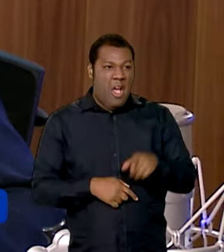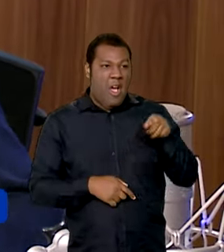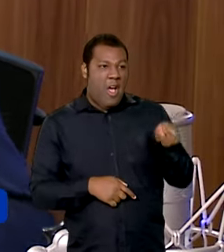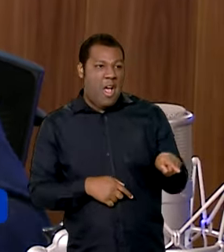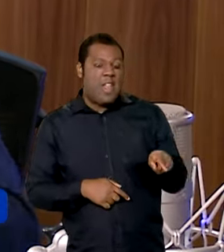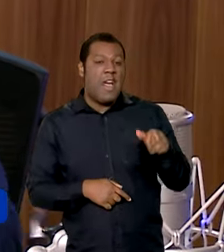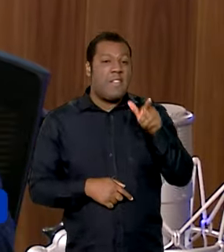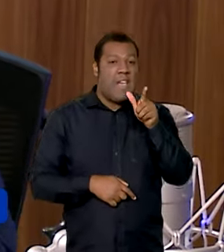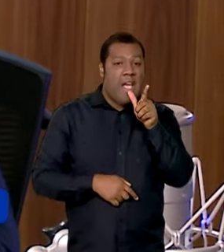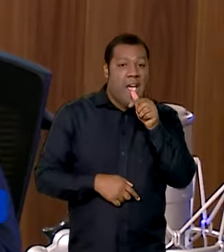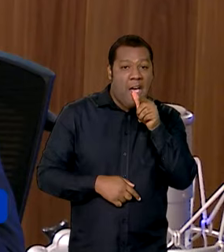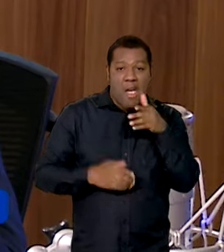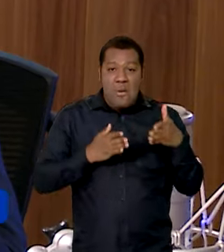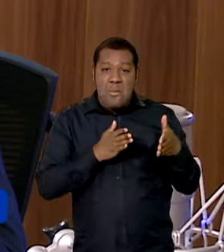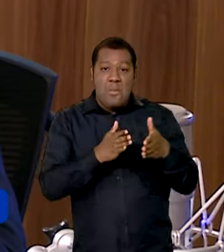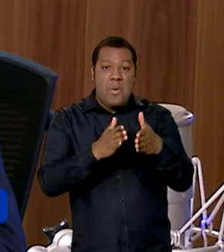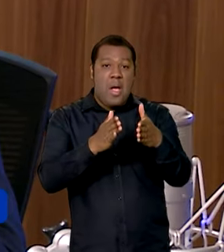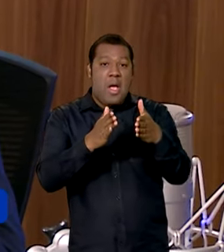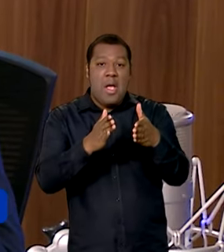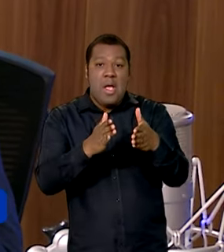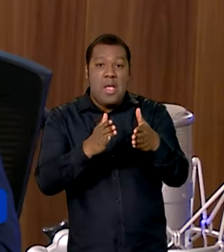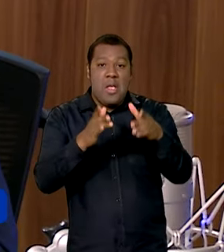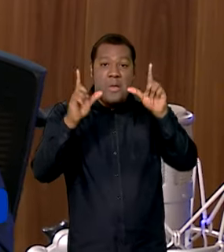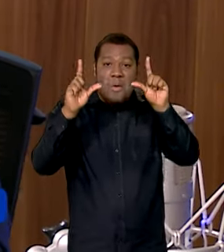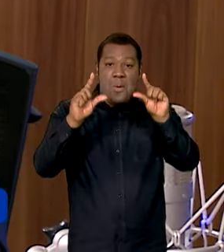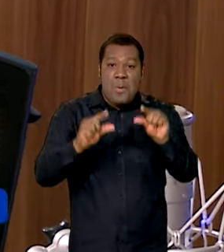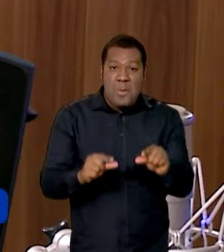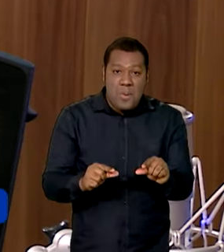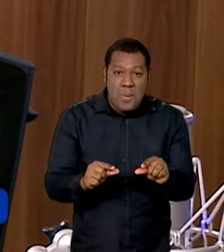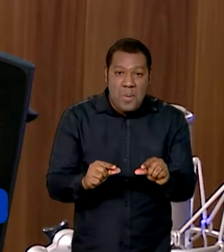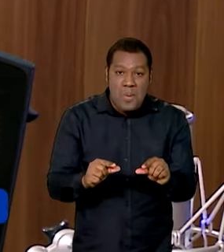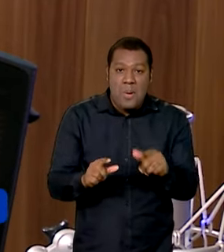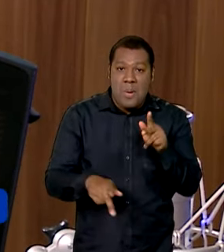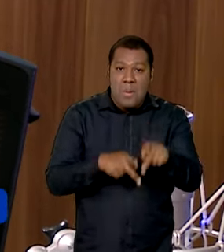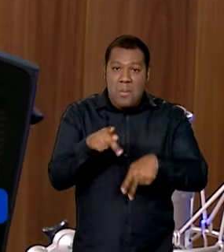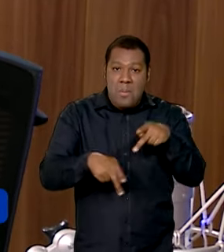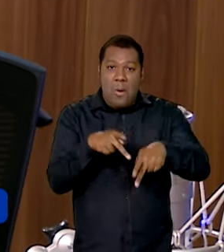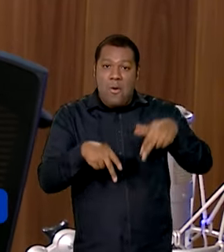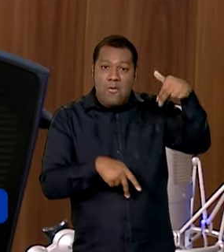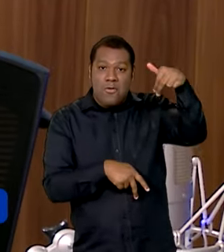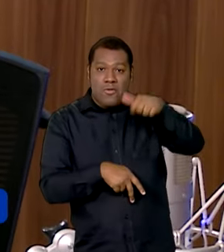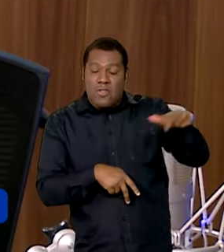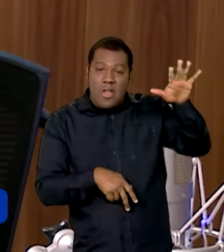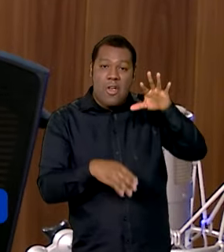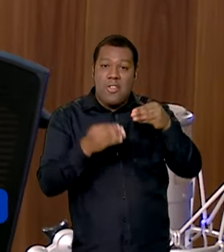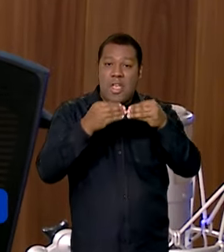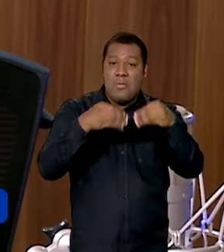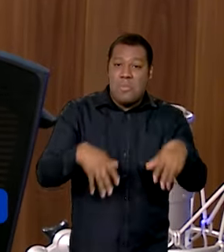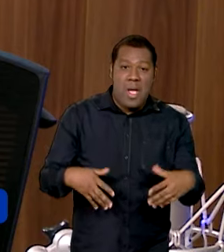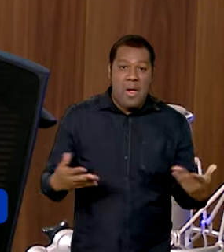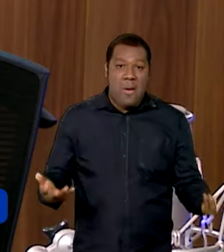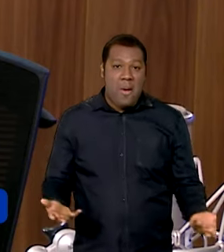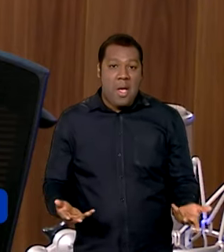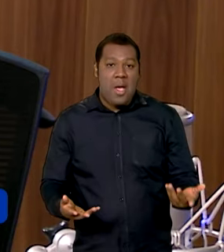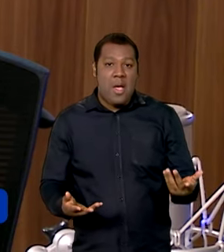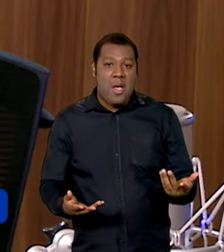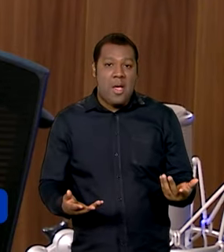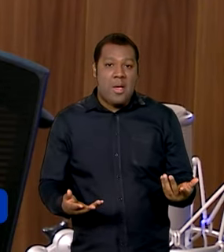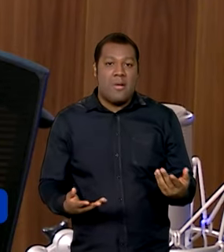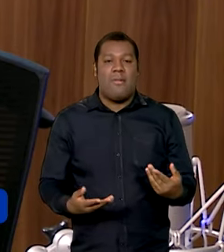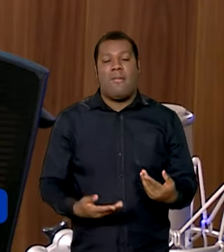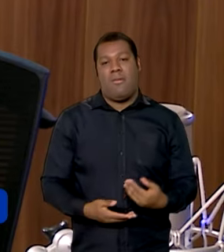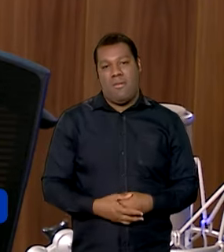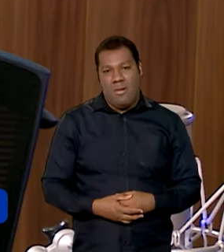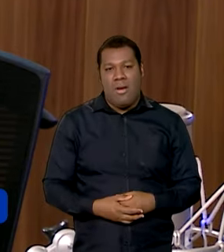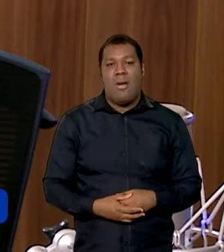tem mais Tiraram a água do do Povo nordestino então além de ser um crime né um crime com a sociedade né as pessoas